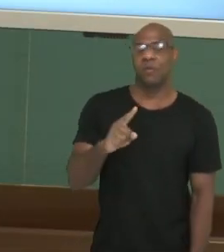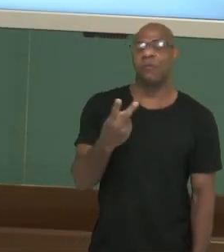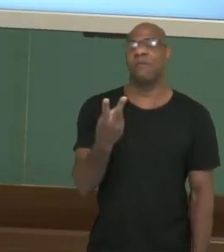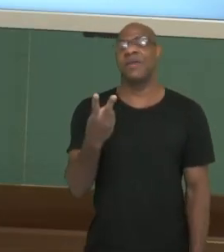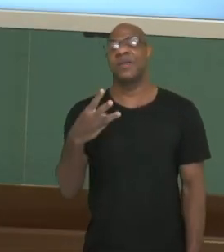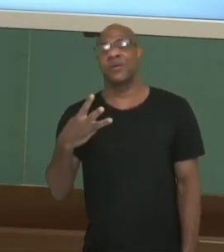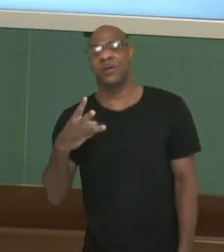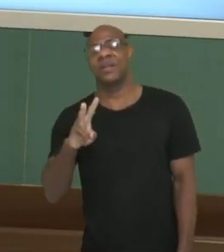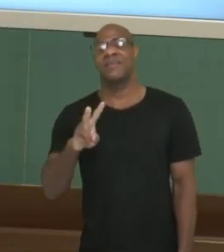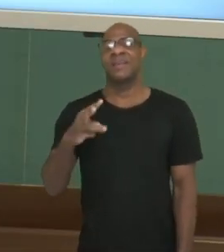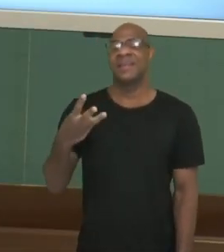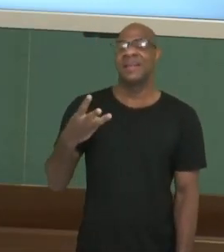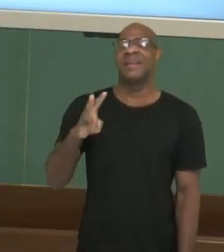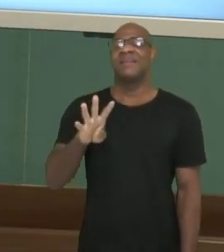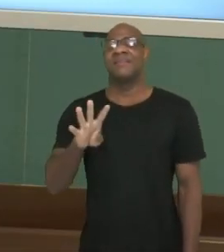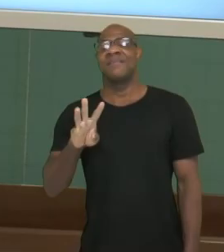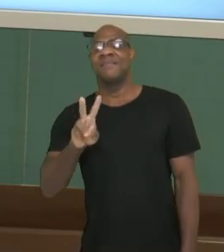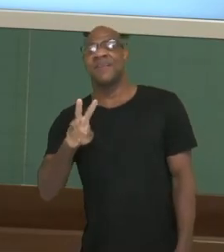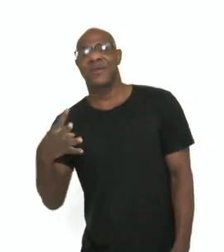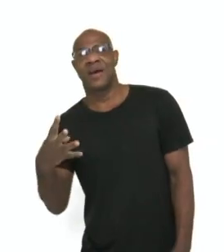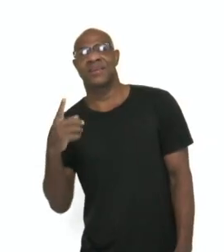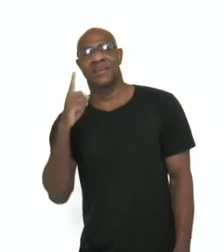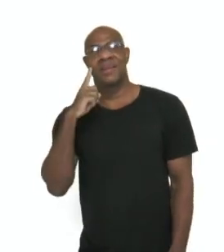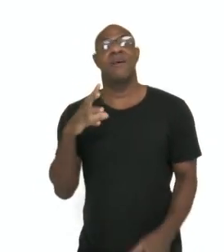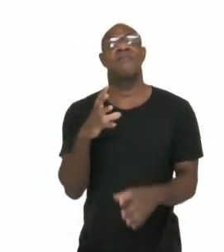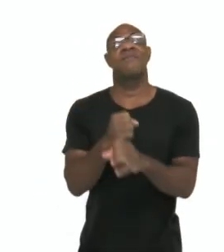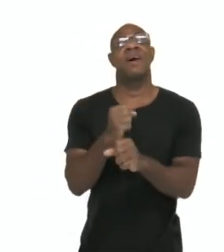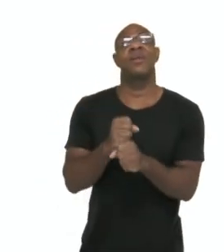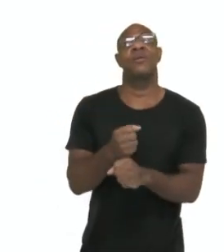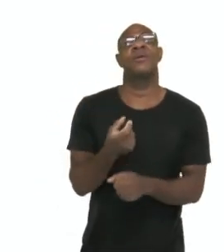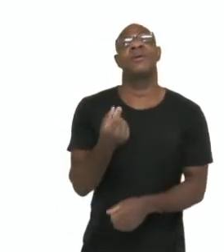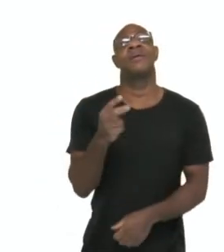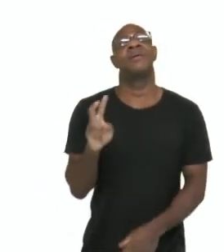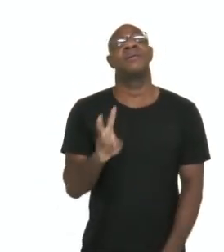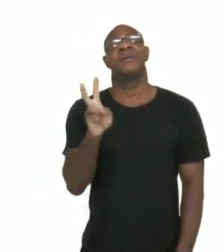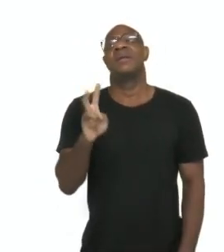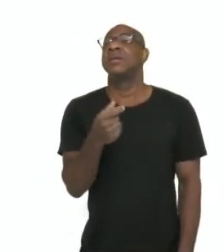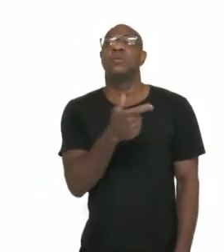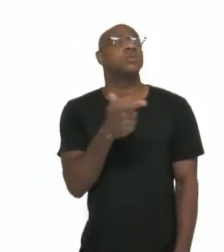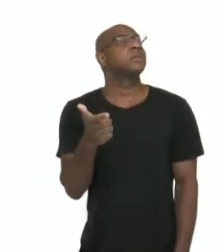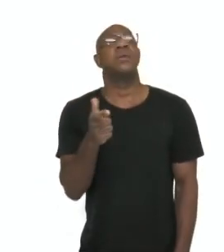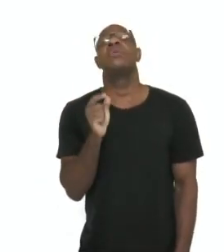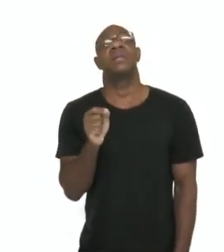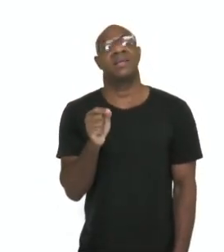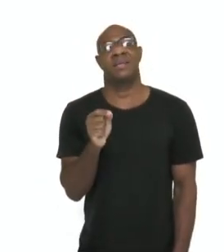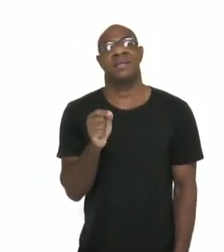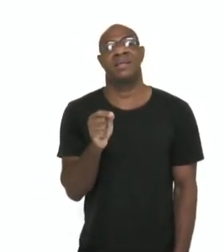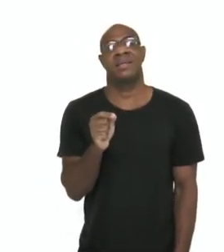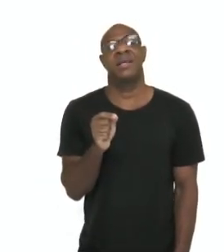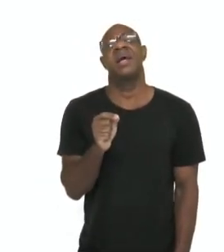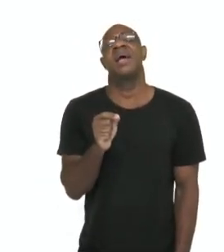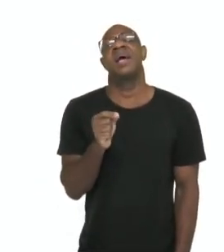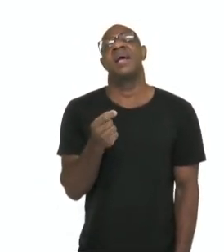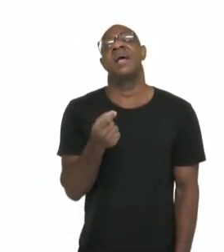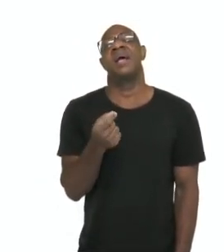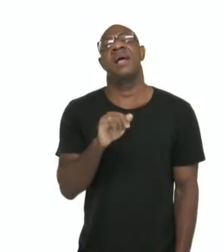V4, eu terei o valor desse financiamento sem o juro, ok?